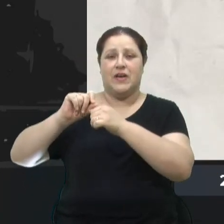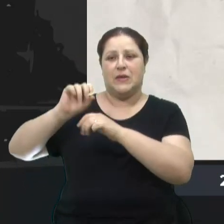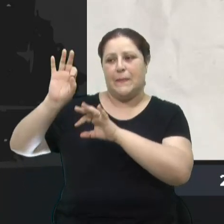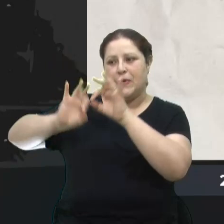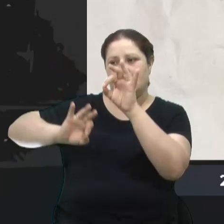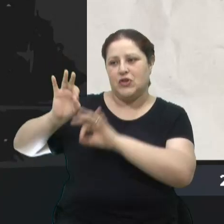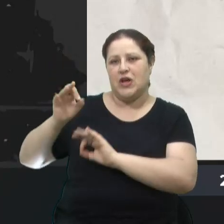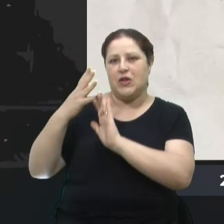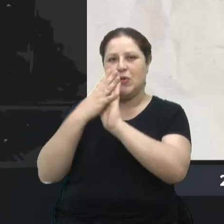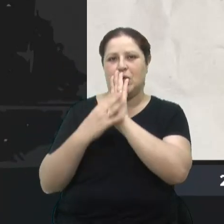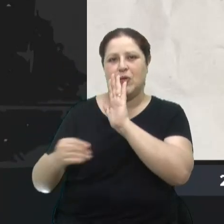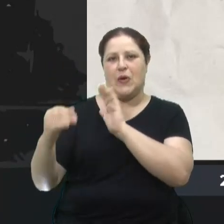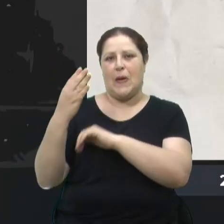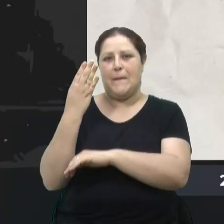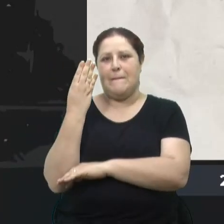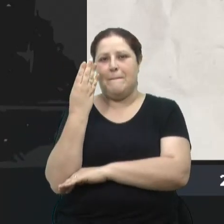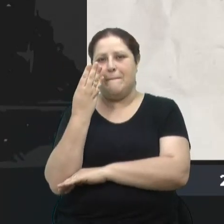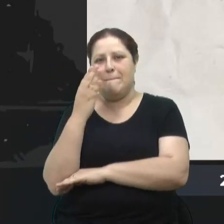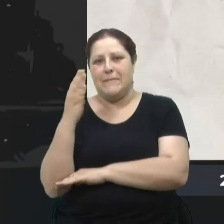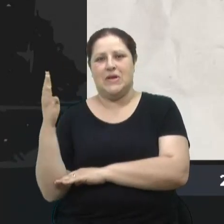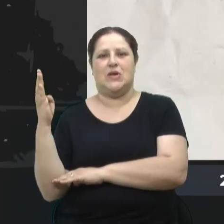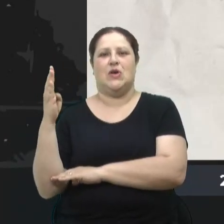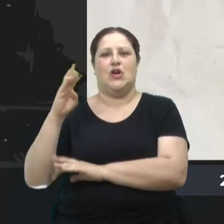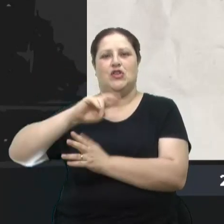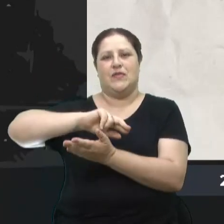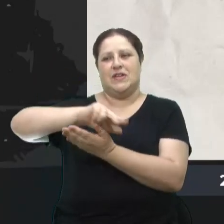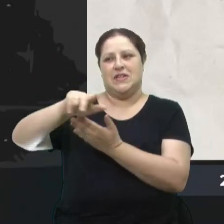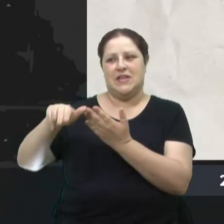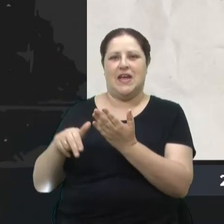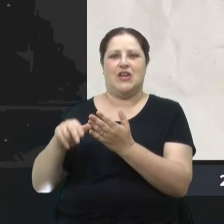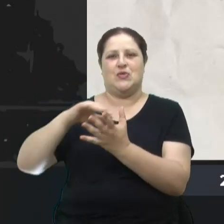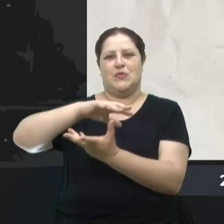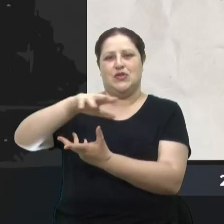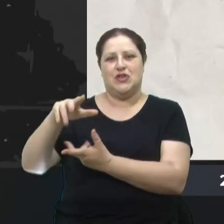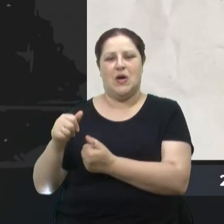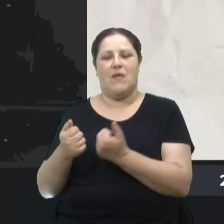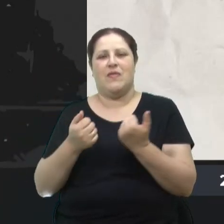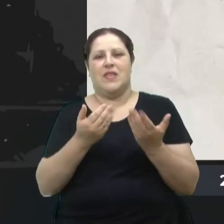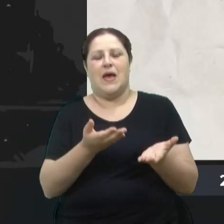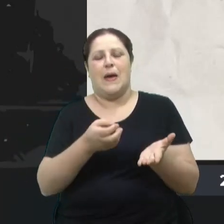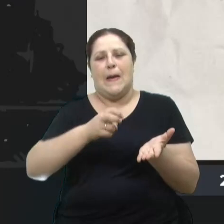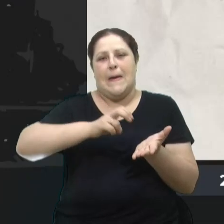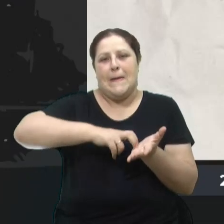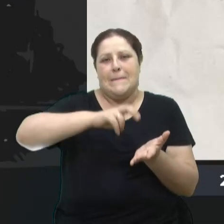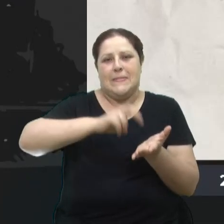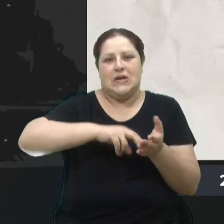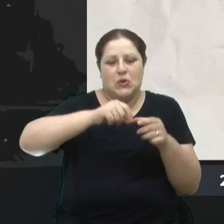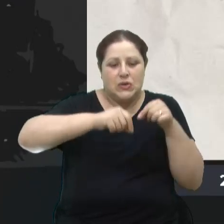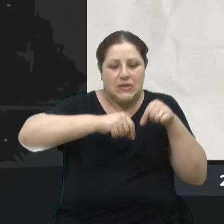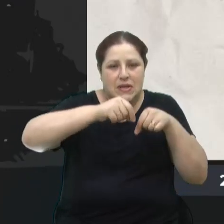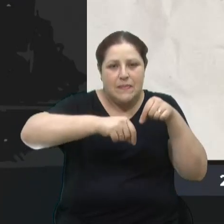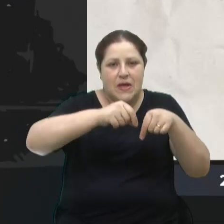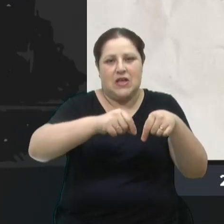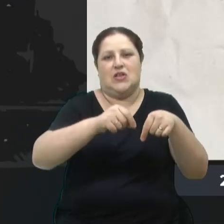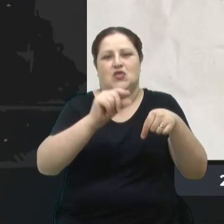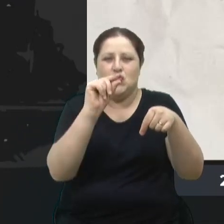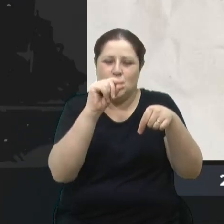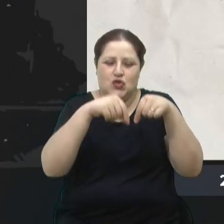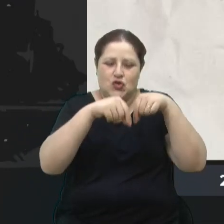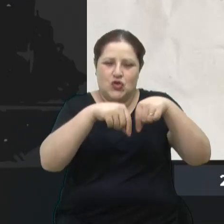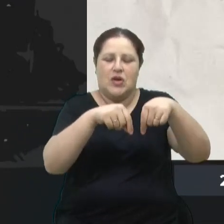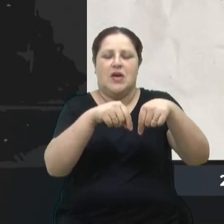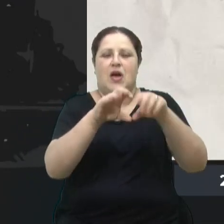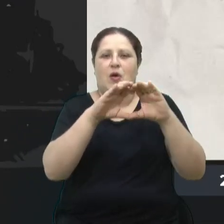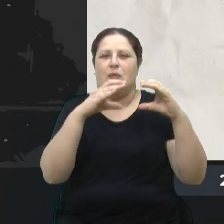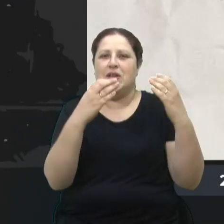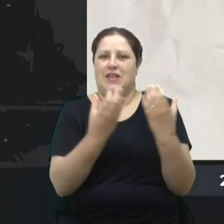de biodiversidade mundial, onde são oferecidos bancos de sementes comunitários. Devido à sua